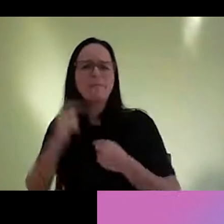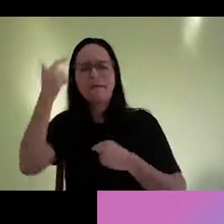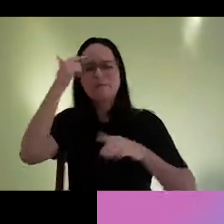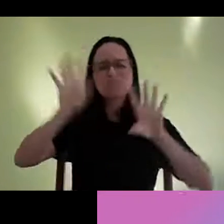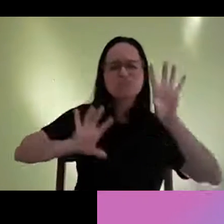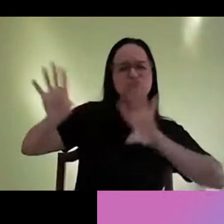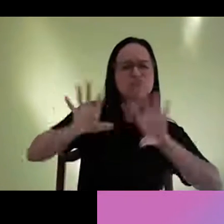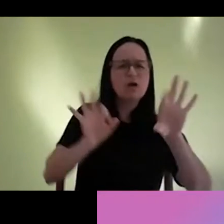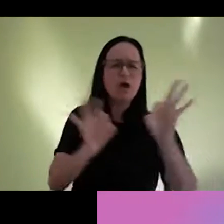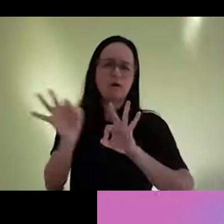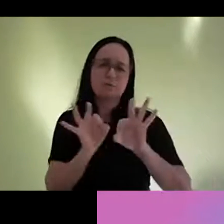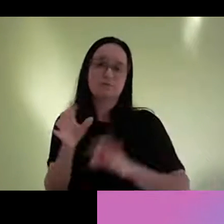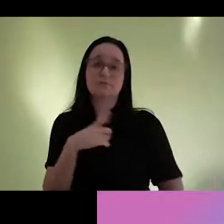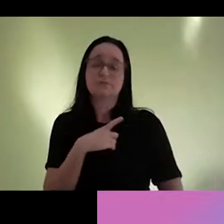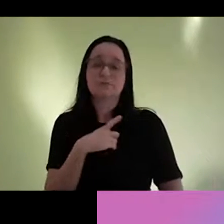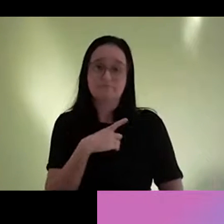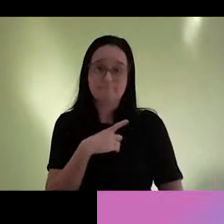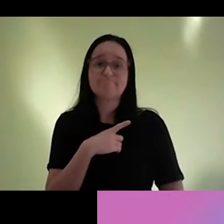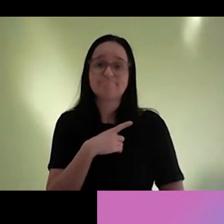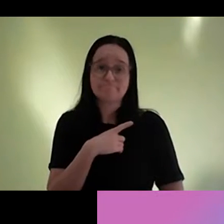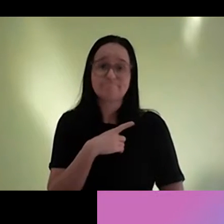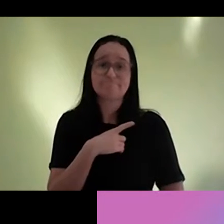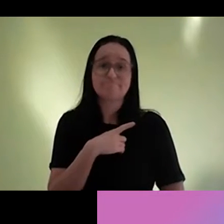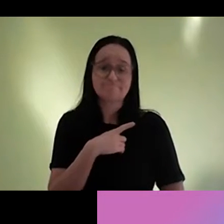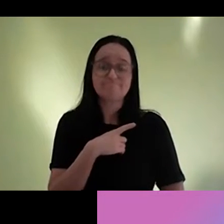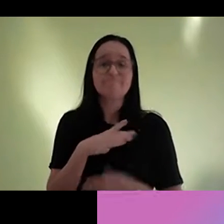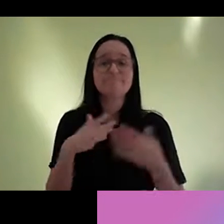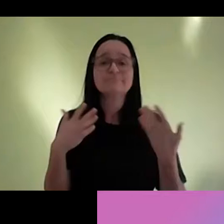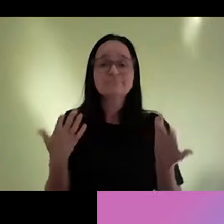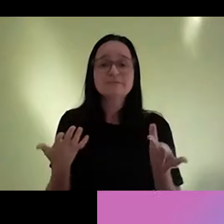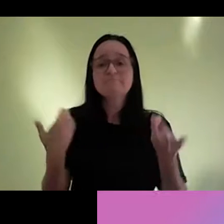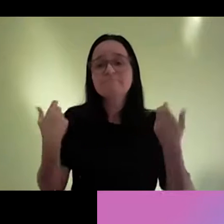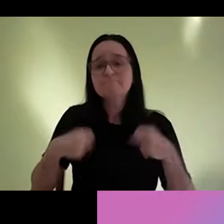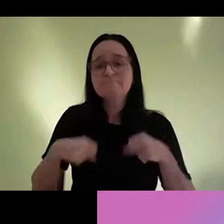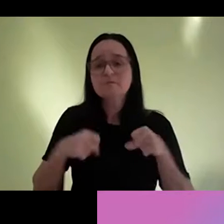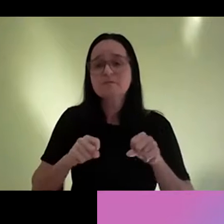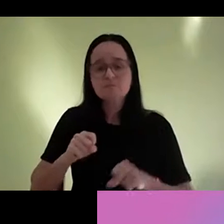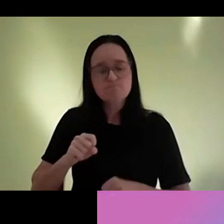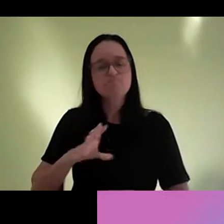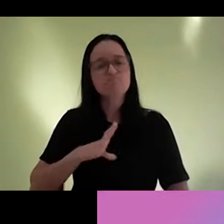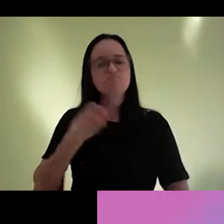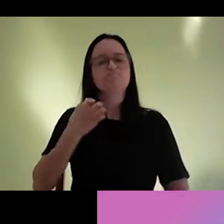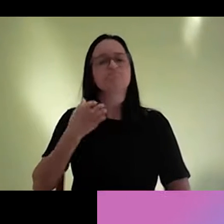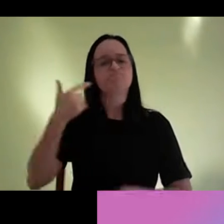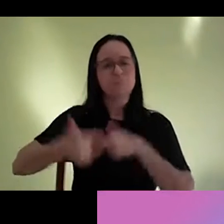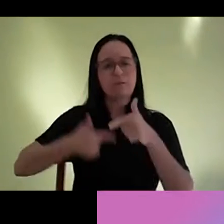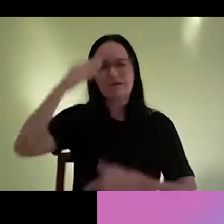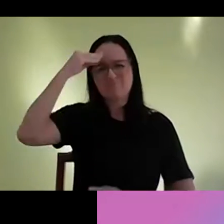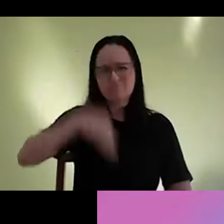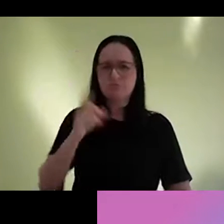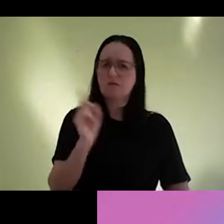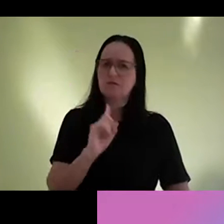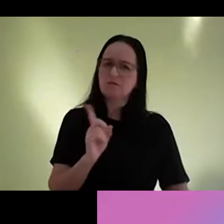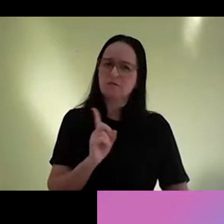assim e isso requer bastante energia então assim não desistam eu sei que